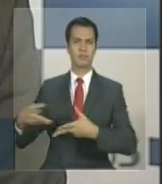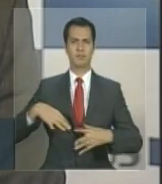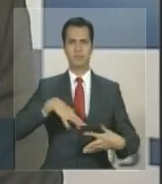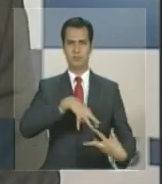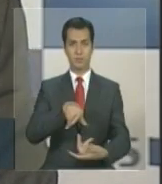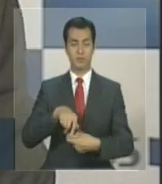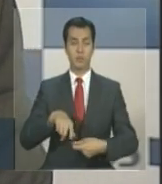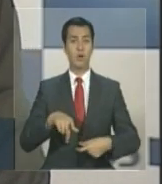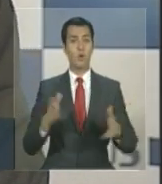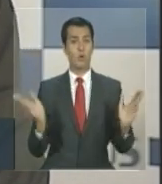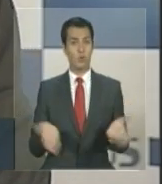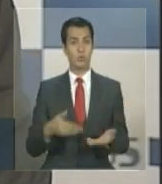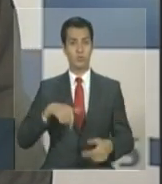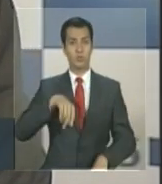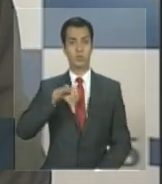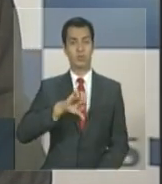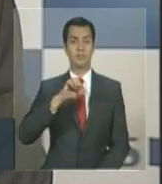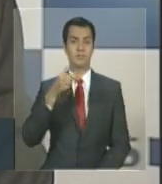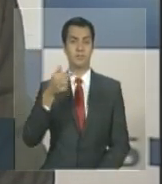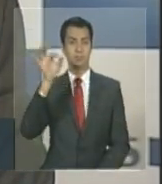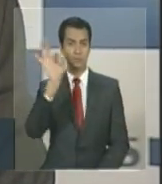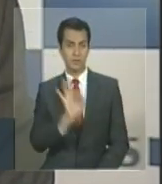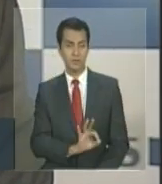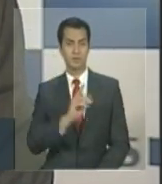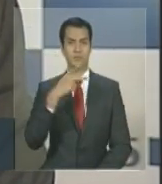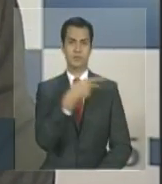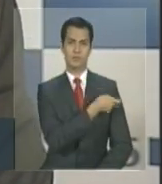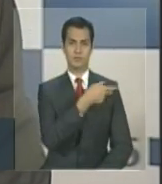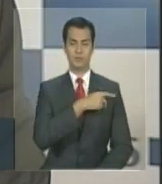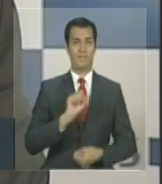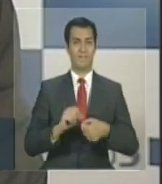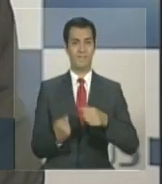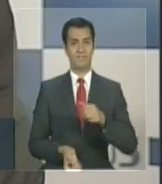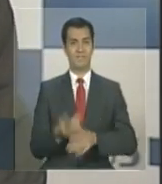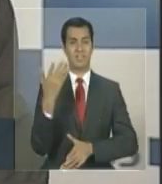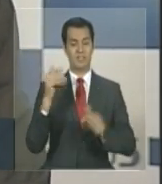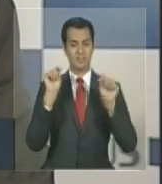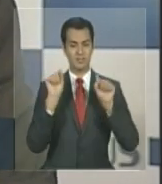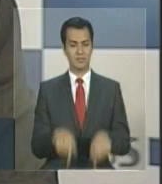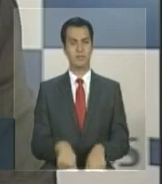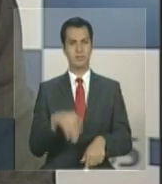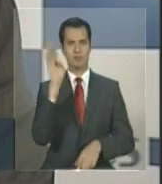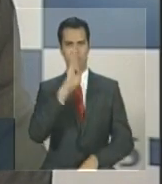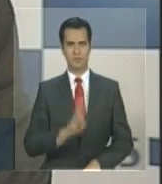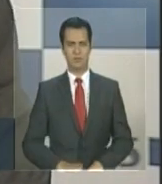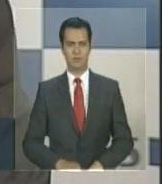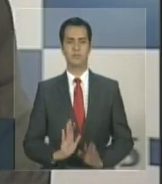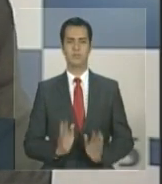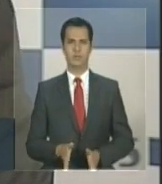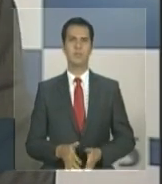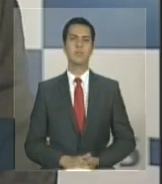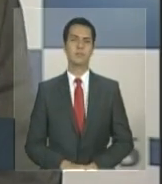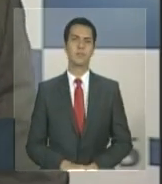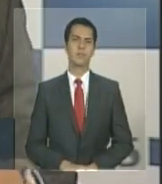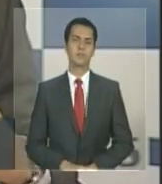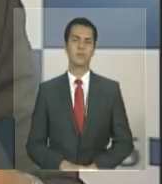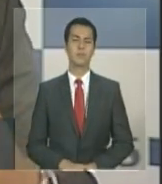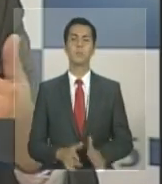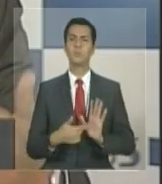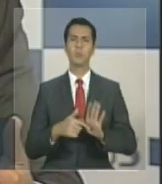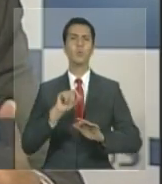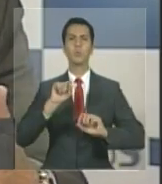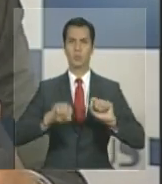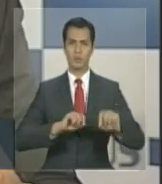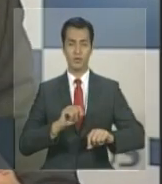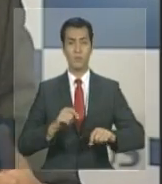aplicam no nosso país, no Sistema Único de Saúde, são produzidas aqui no Brasil já. A demonstração de que cada